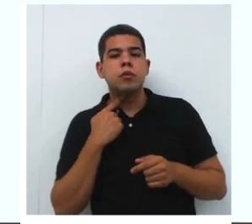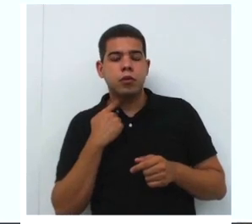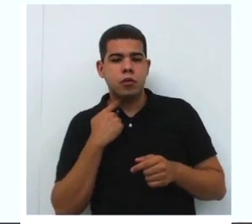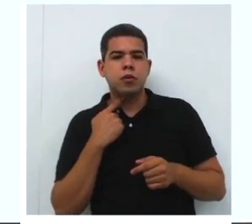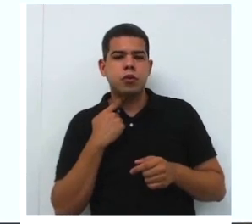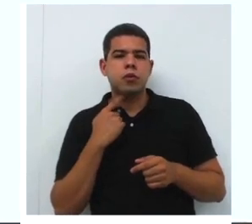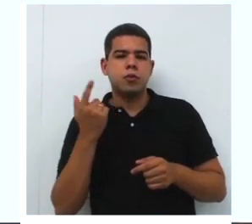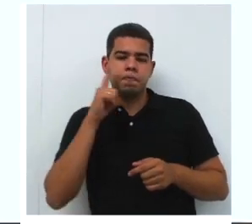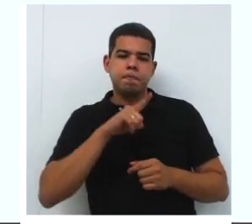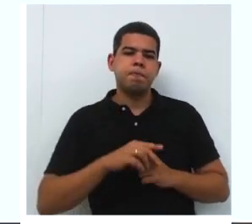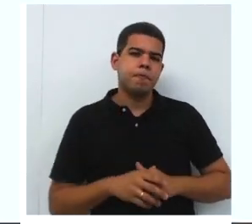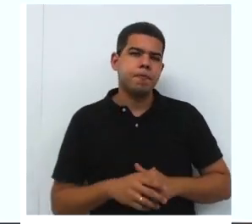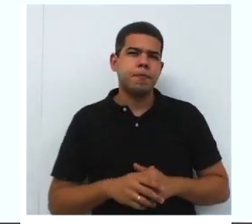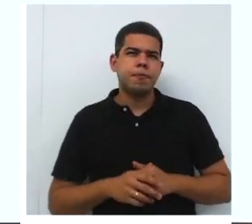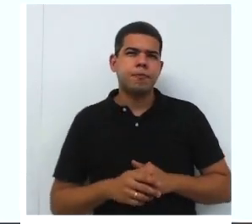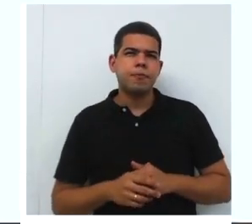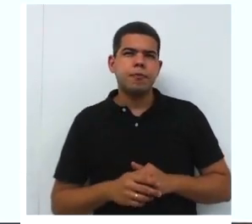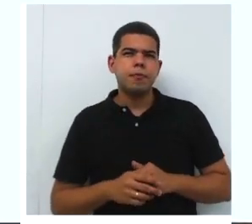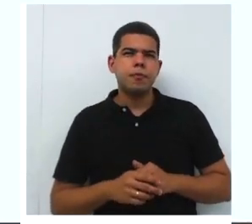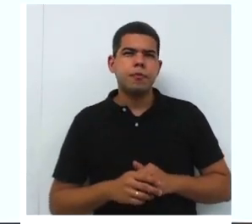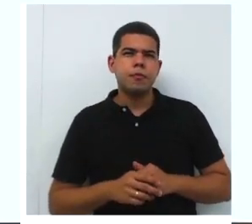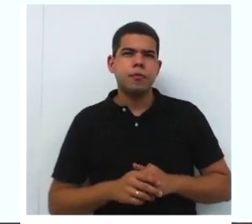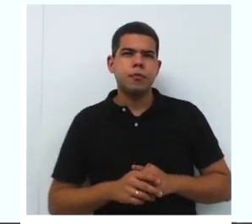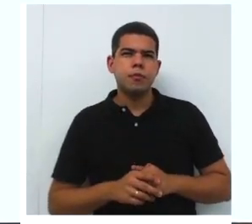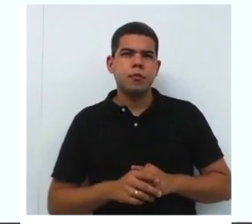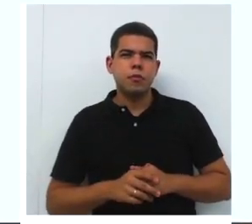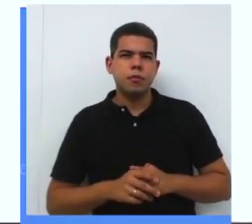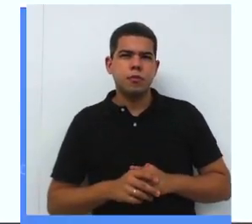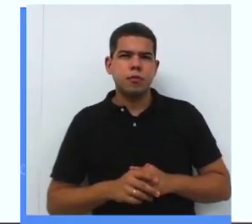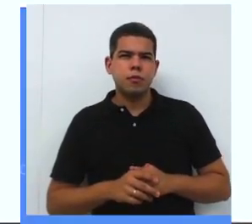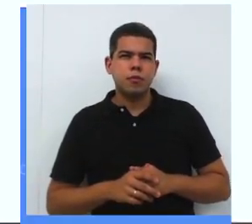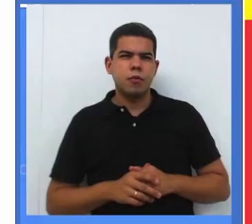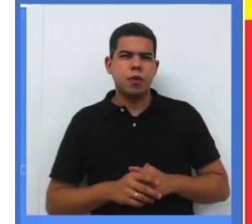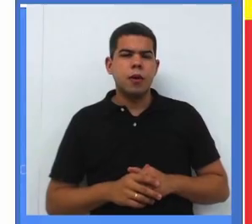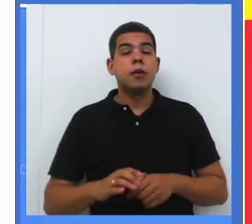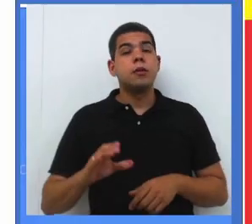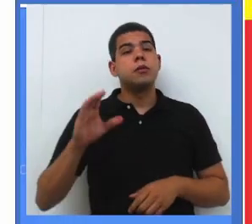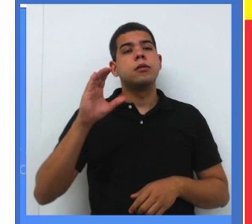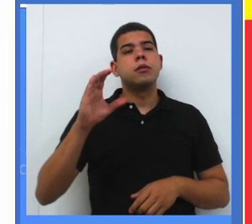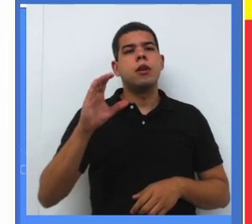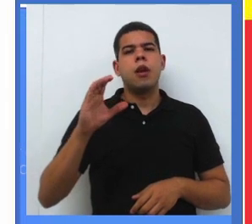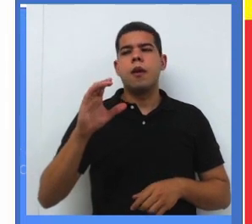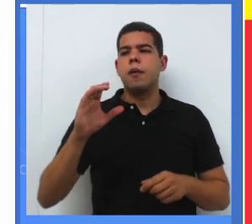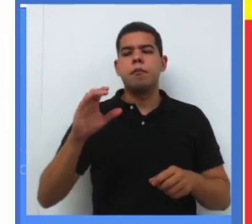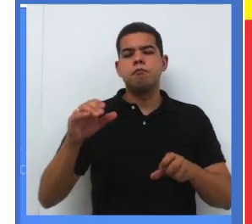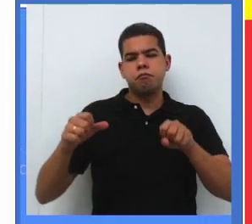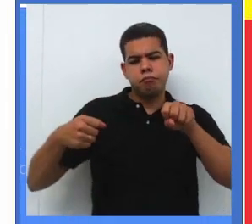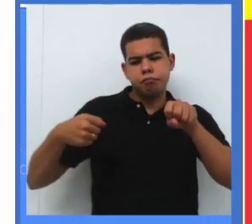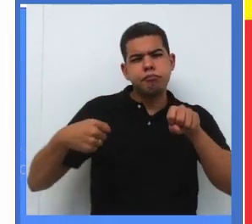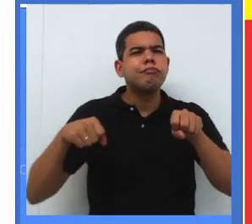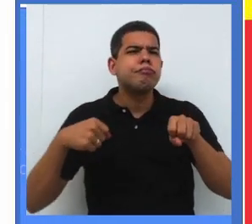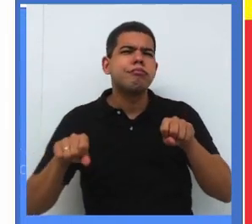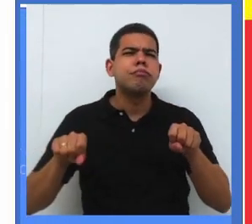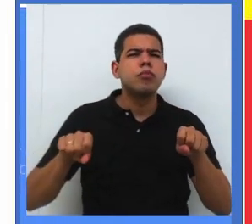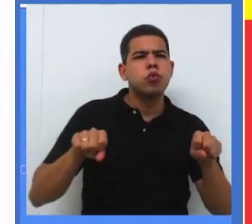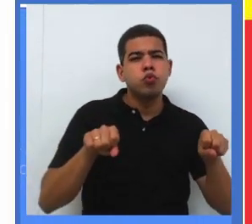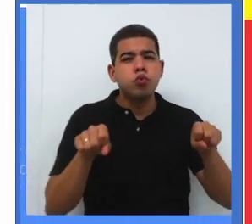seja atendido. Você tenha essa permissão. Letra C.